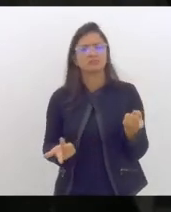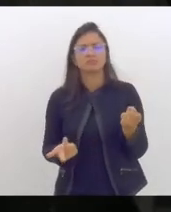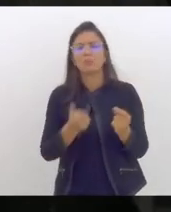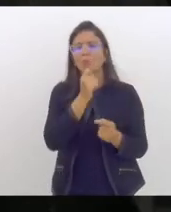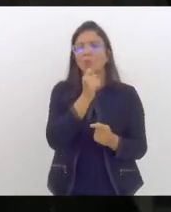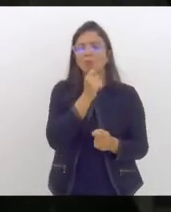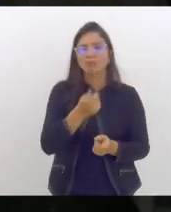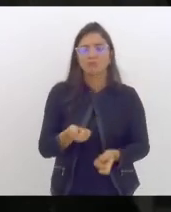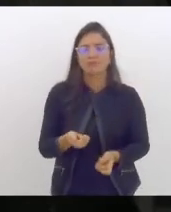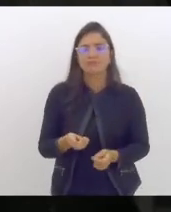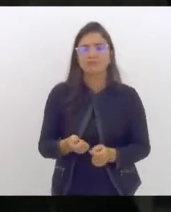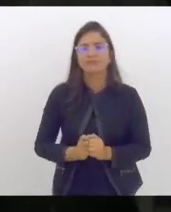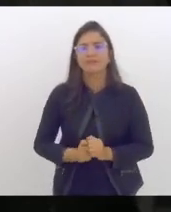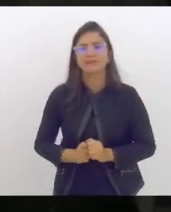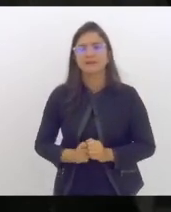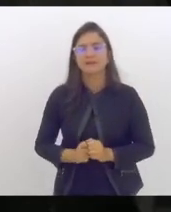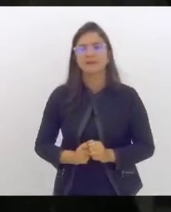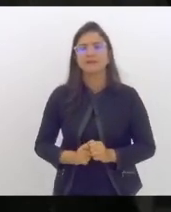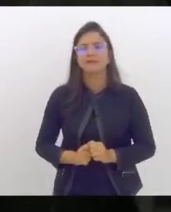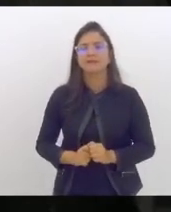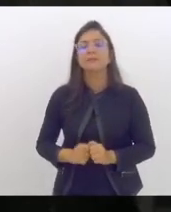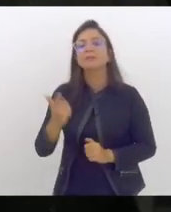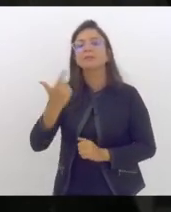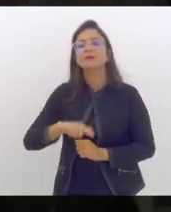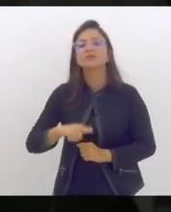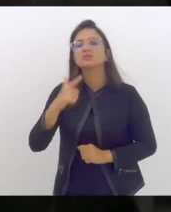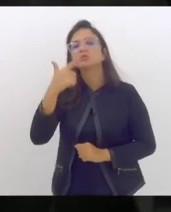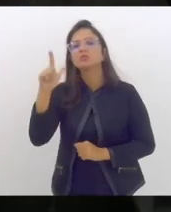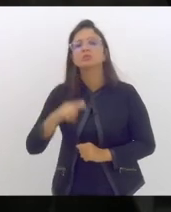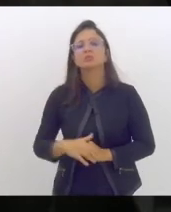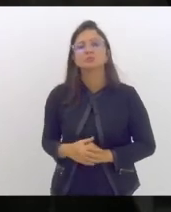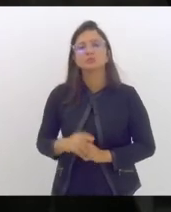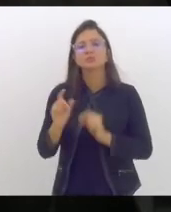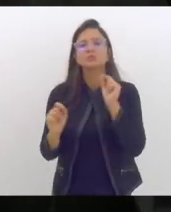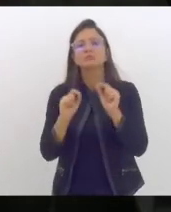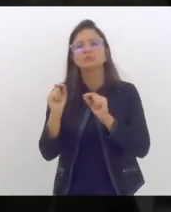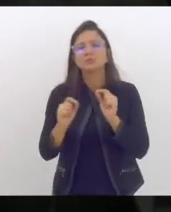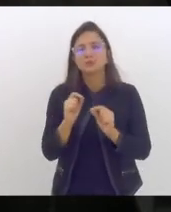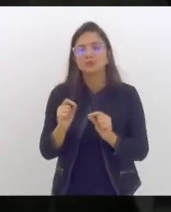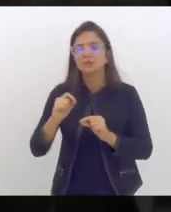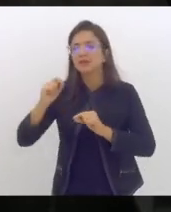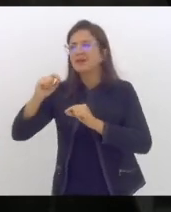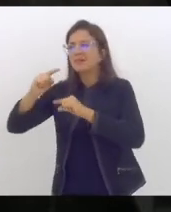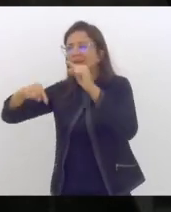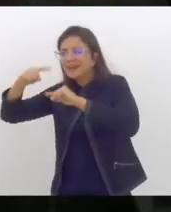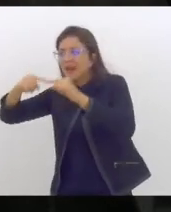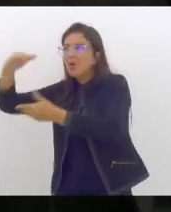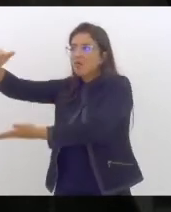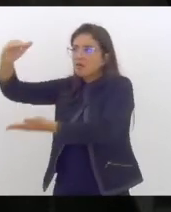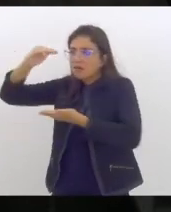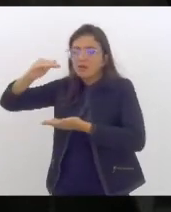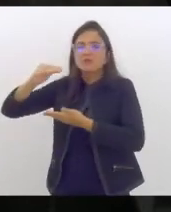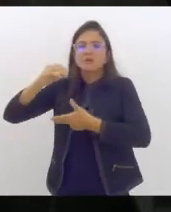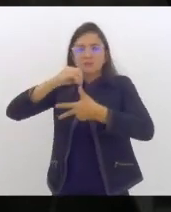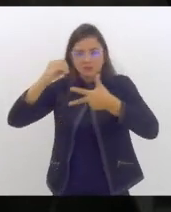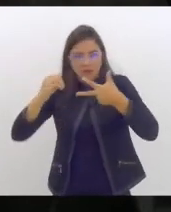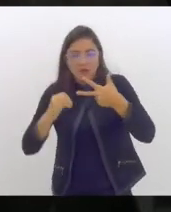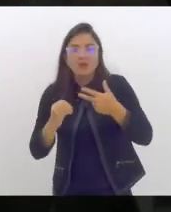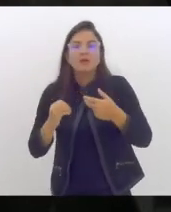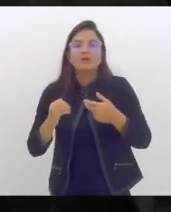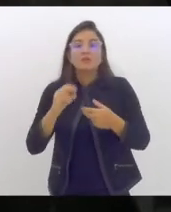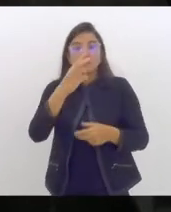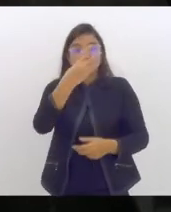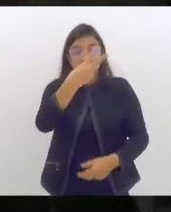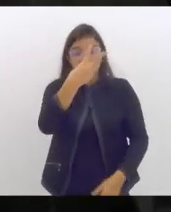E a fonte da aquisição do kit de material, que é a maior, de 200 milhões, a